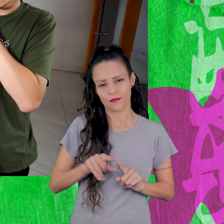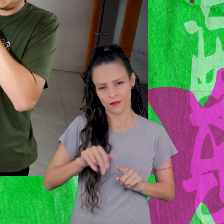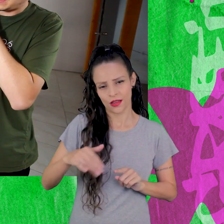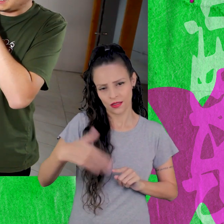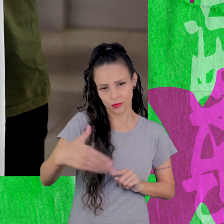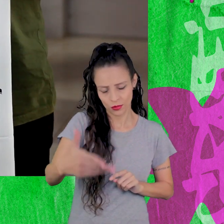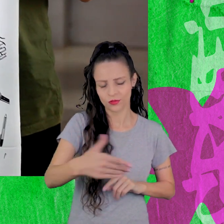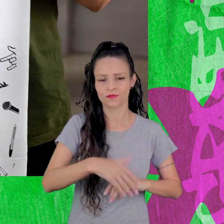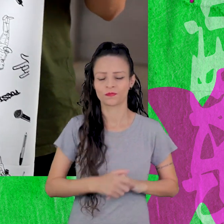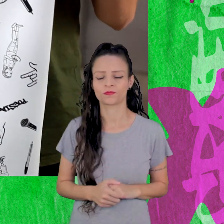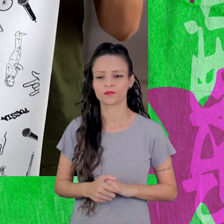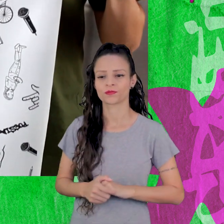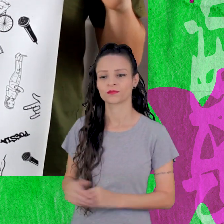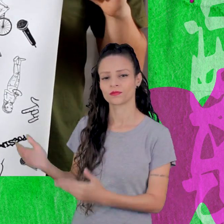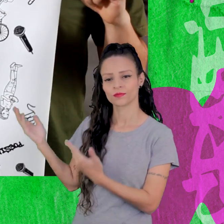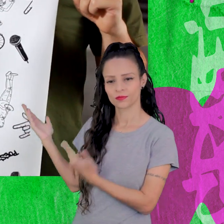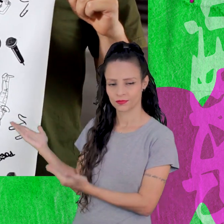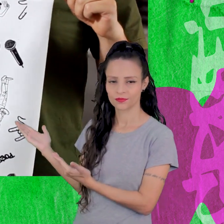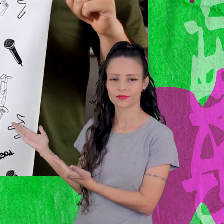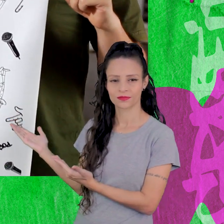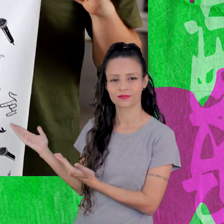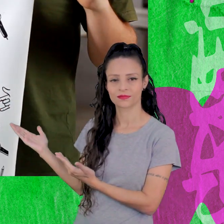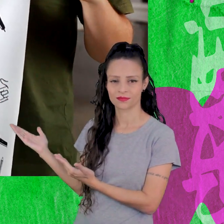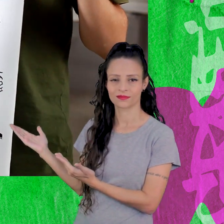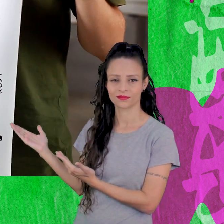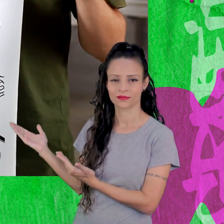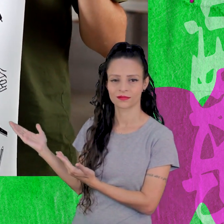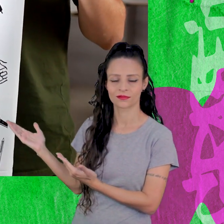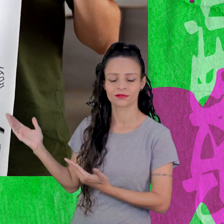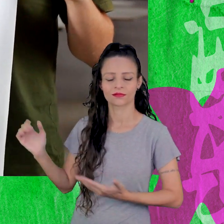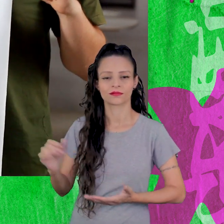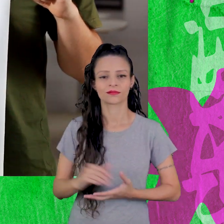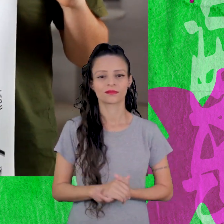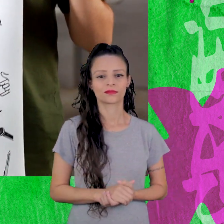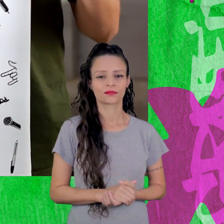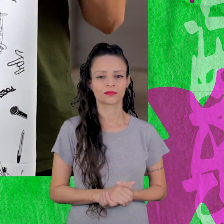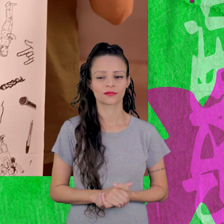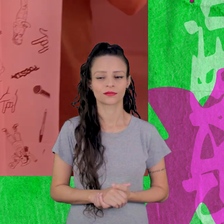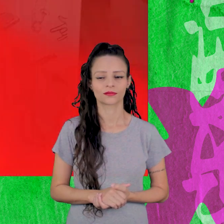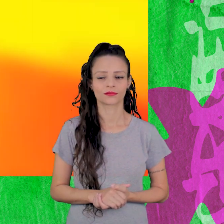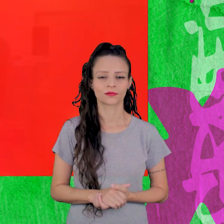dela, tá? Então ela fica mais ou menos assim.